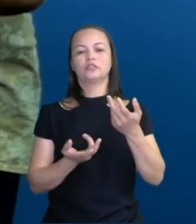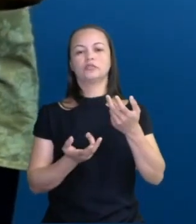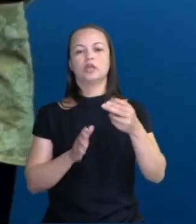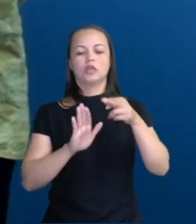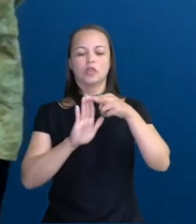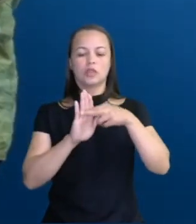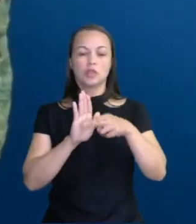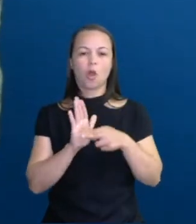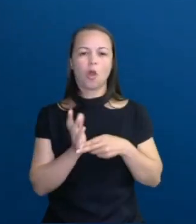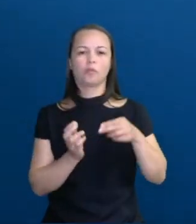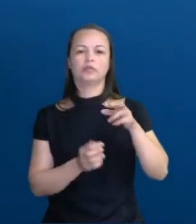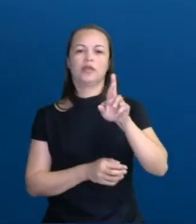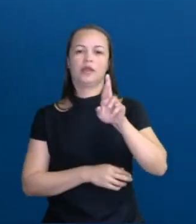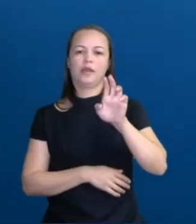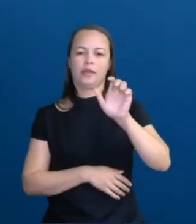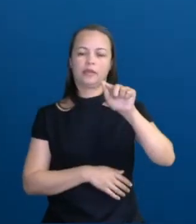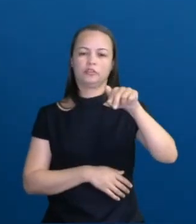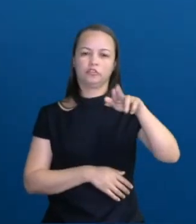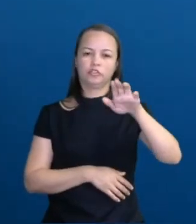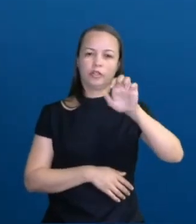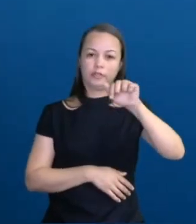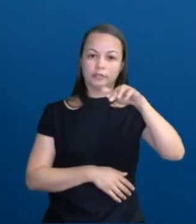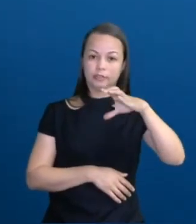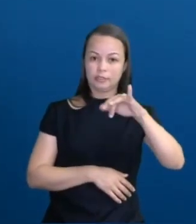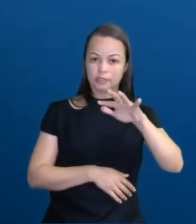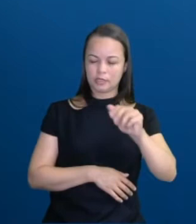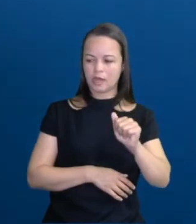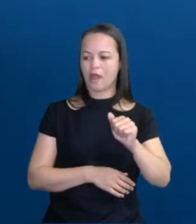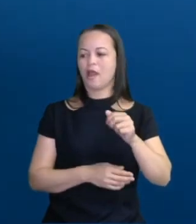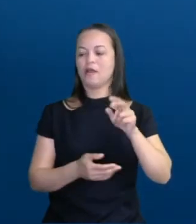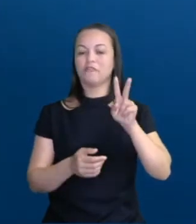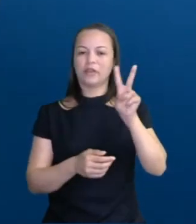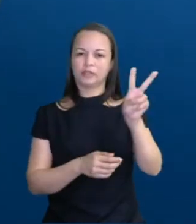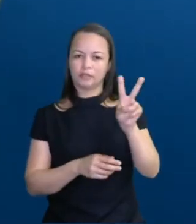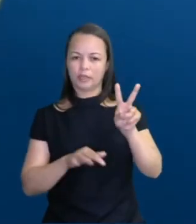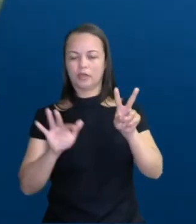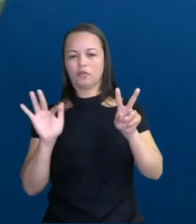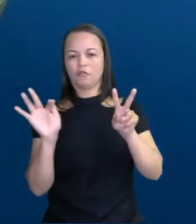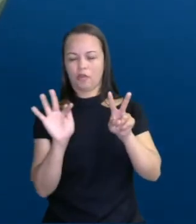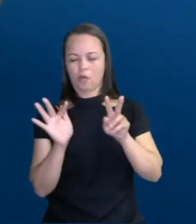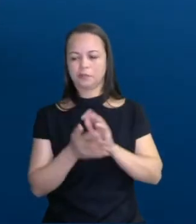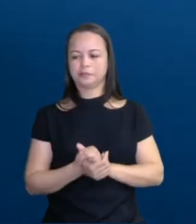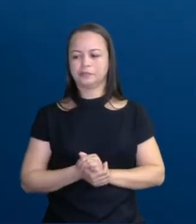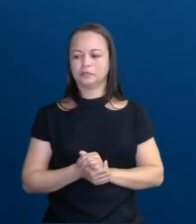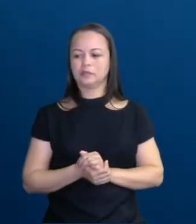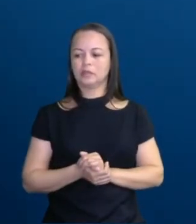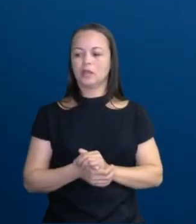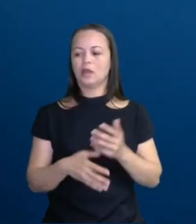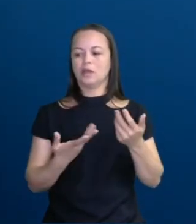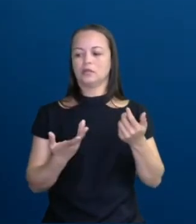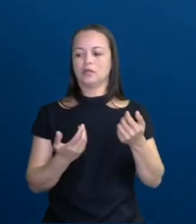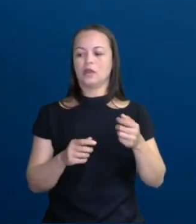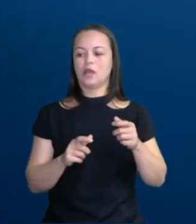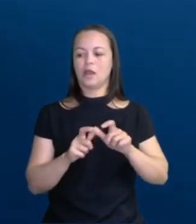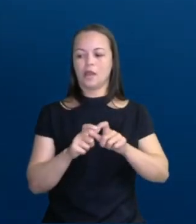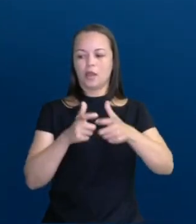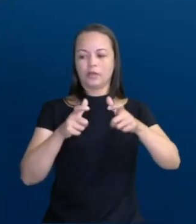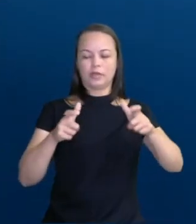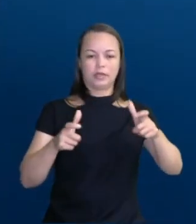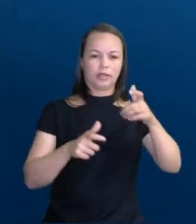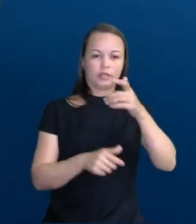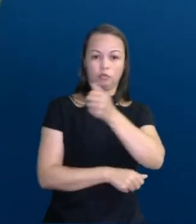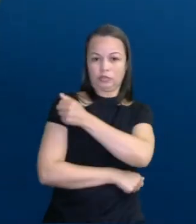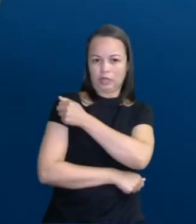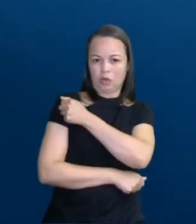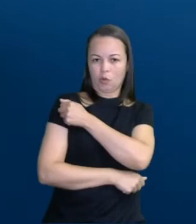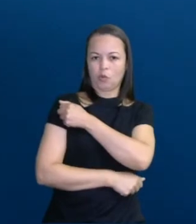ou falso vamos lá letra a a maior parte dos alunos Residem em Vitória de Santo